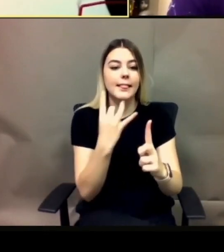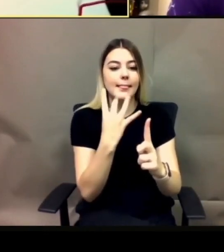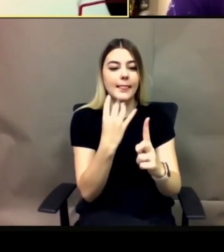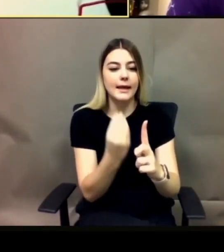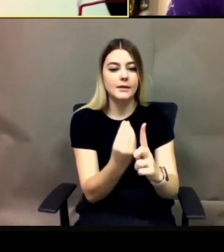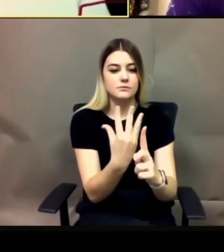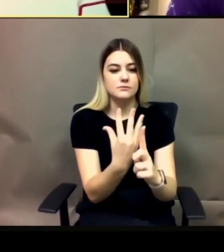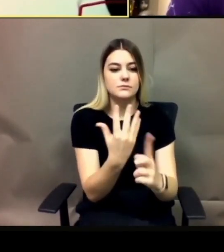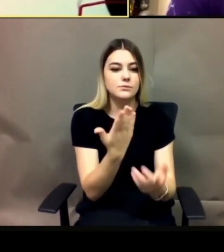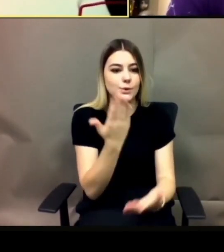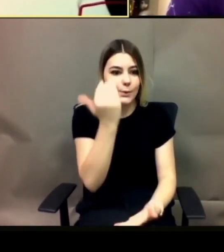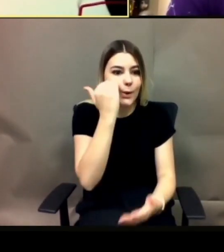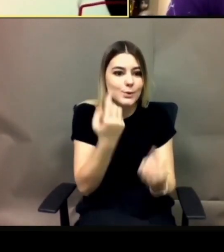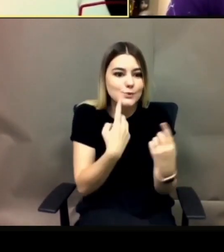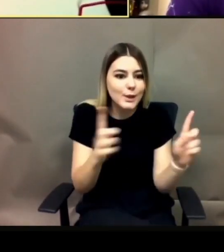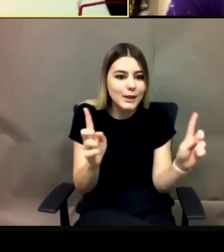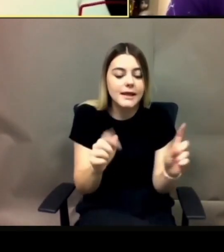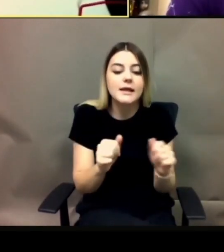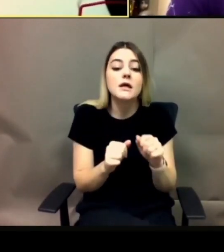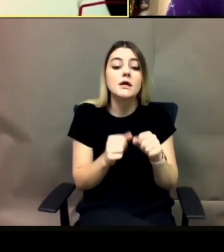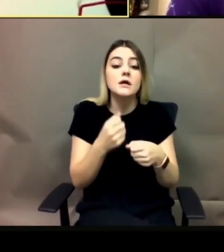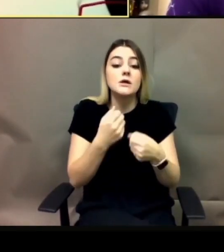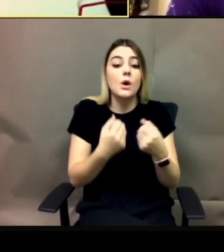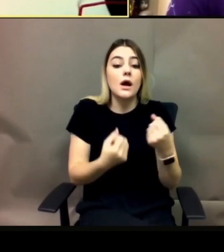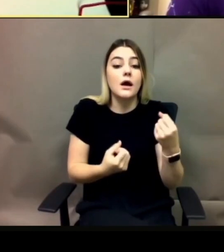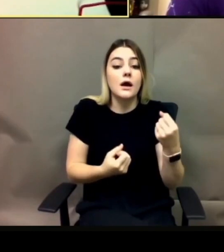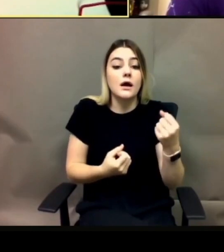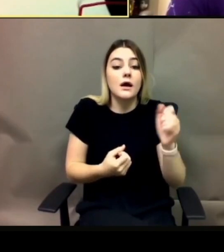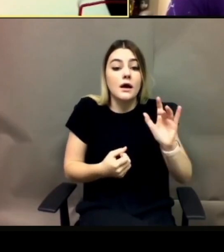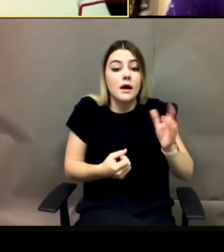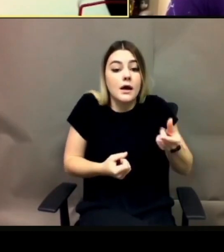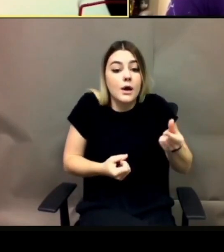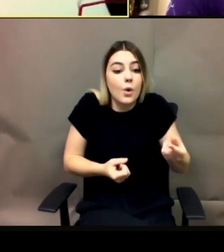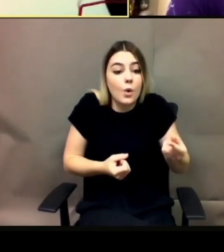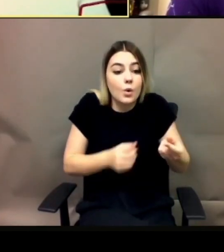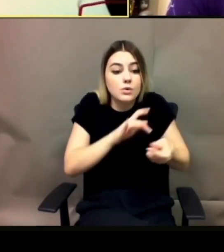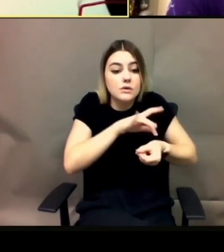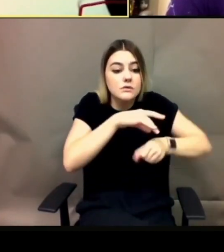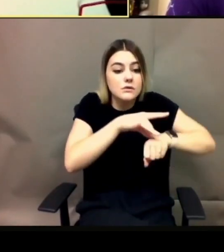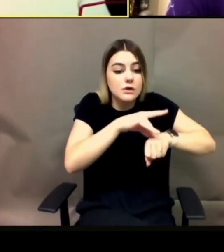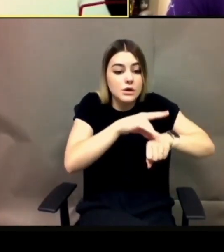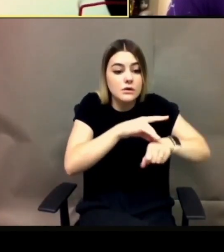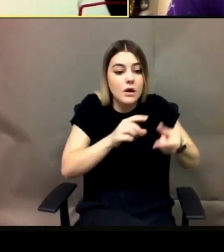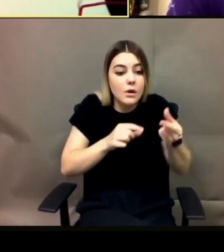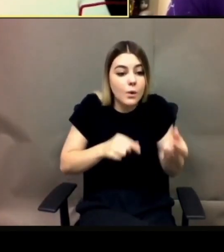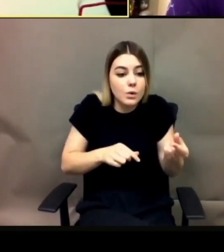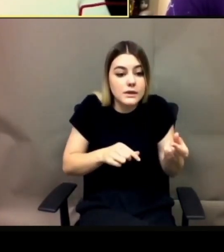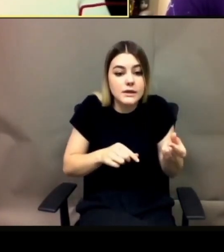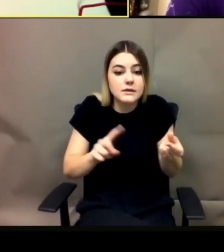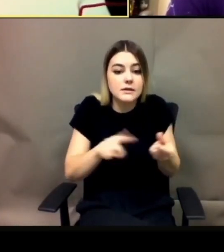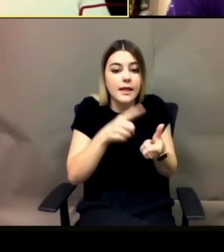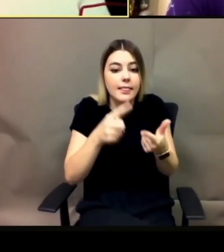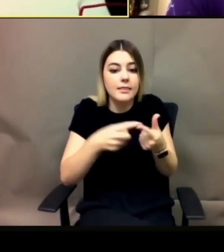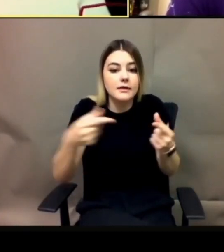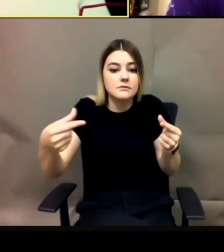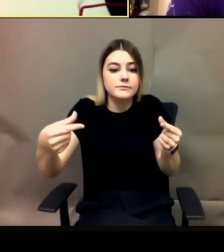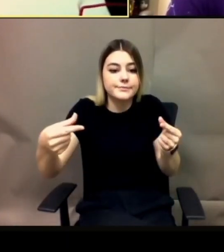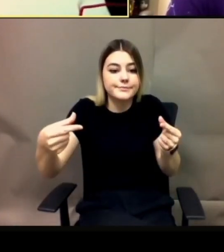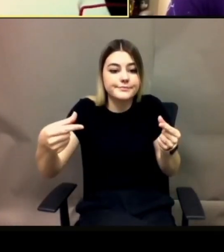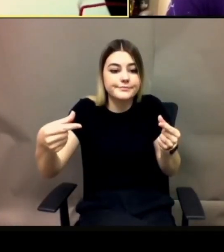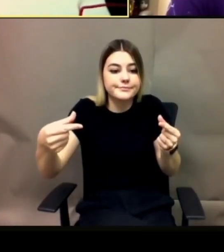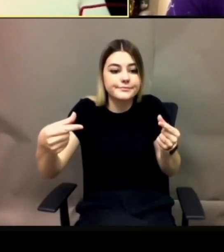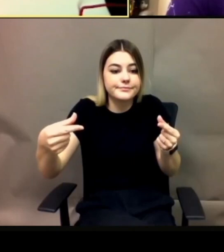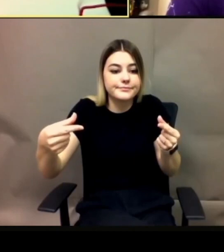funcionando. E quando eu seguro aqui o aterramento e apertar qualquer uma dessas chaves, não é preciso fazer nada para indicar